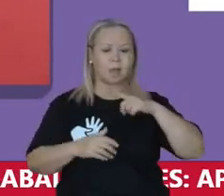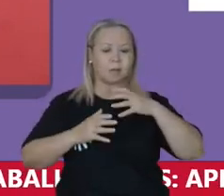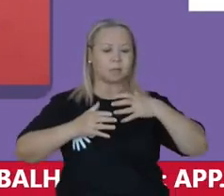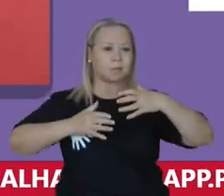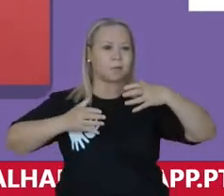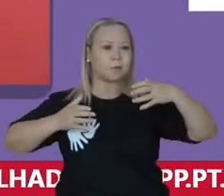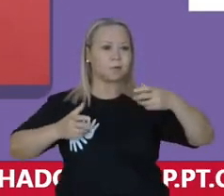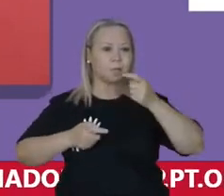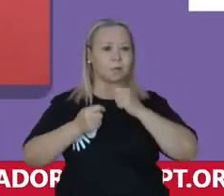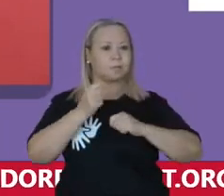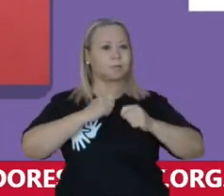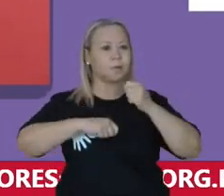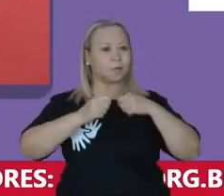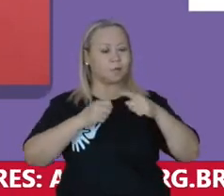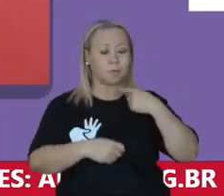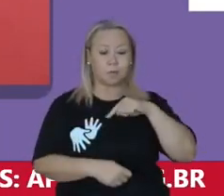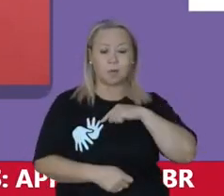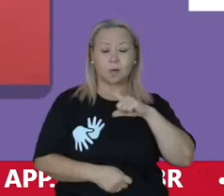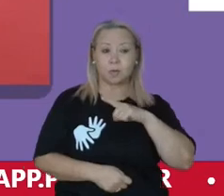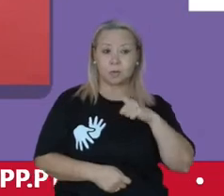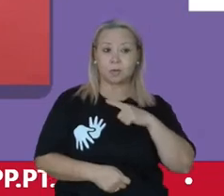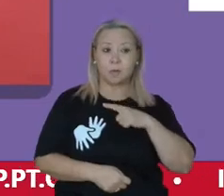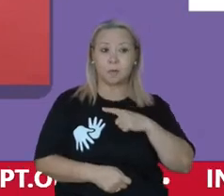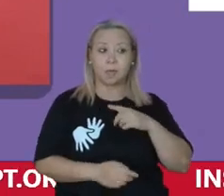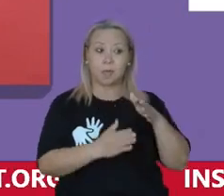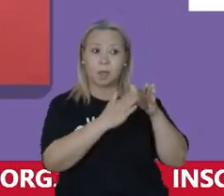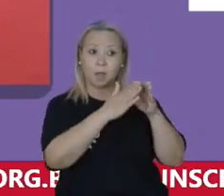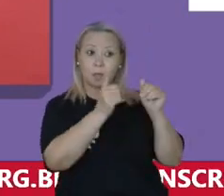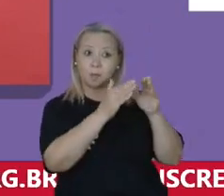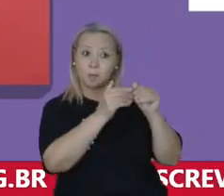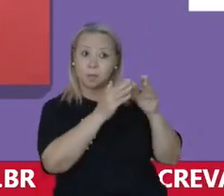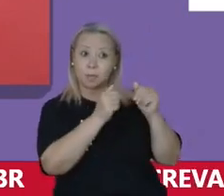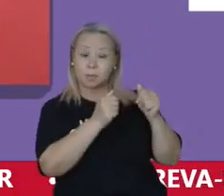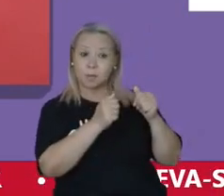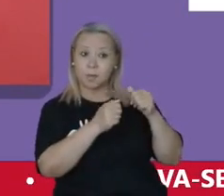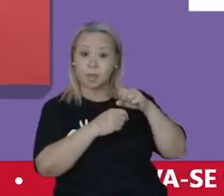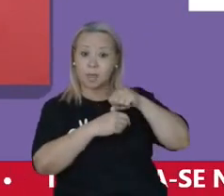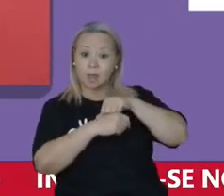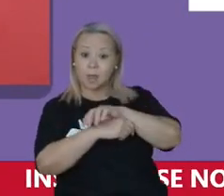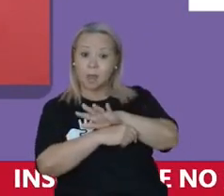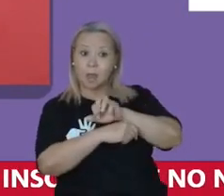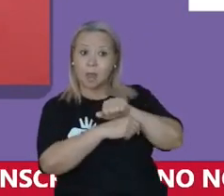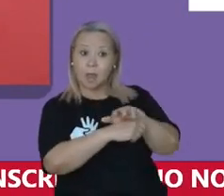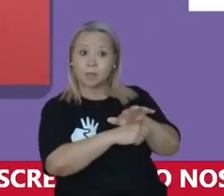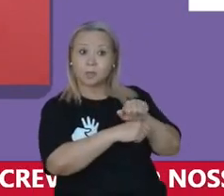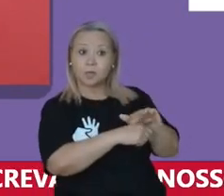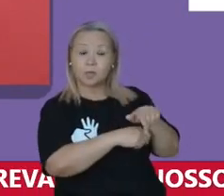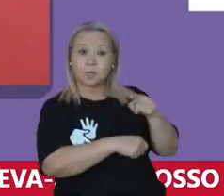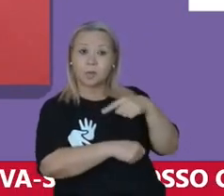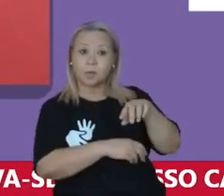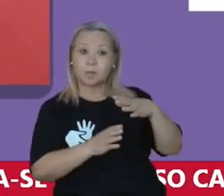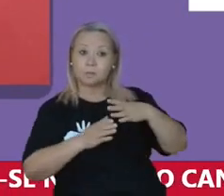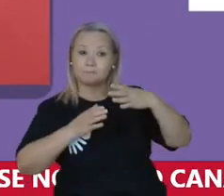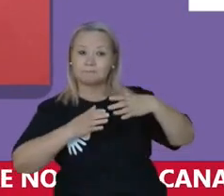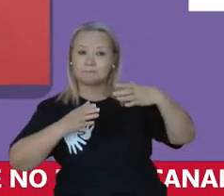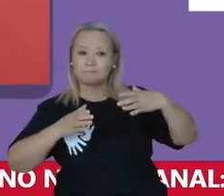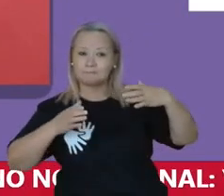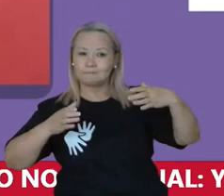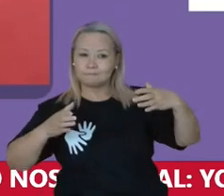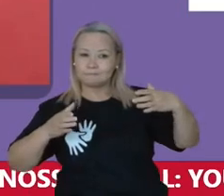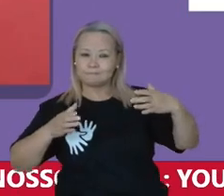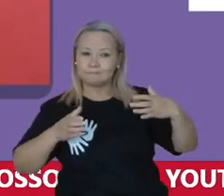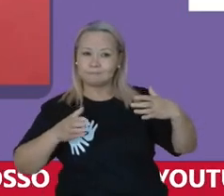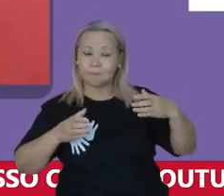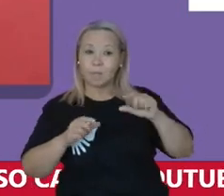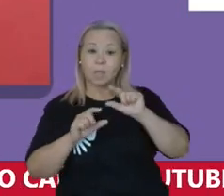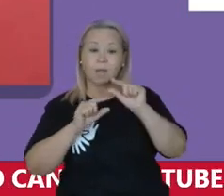crescimento na economia, nós também reivindicamos a distribuição deste crescimento.